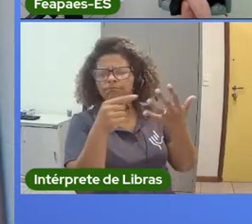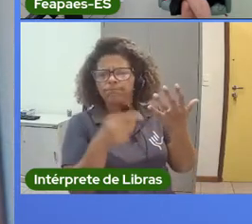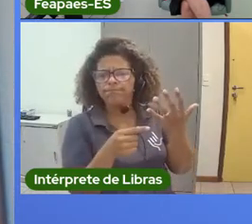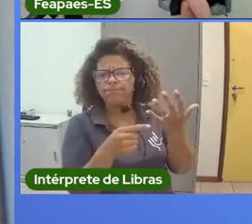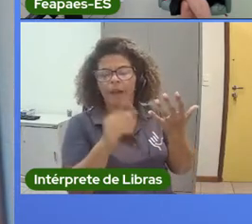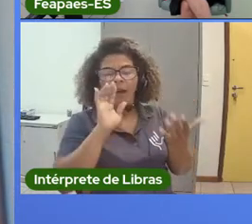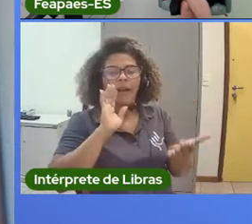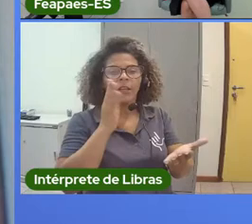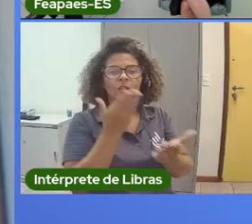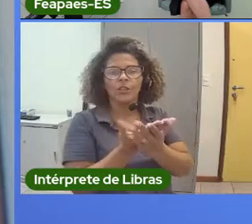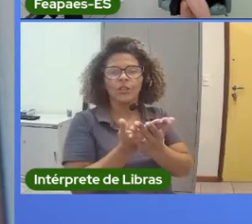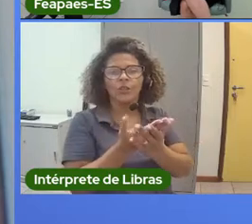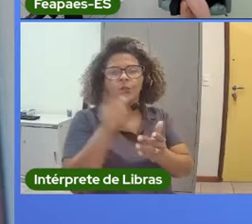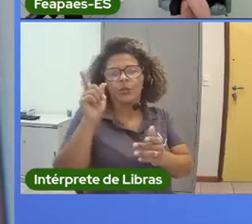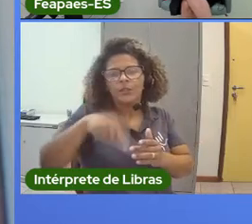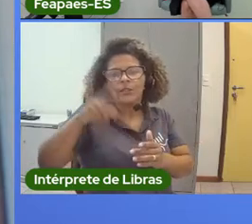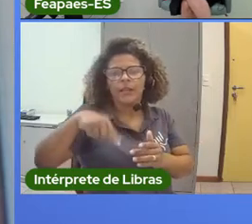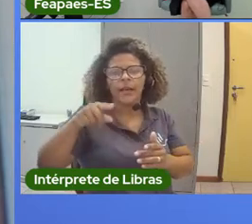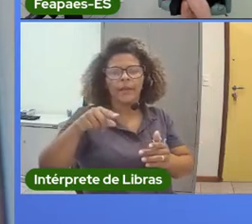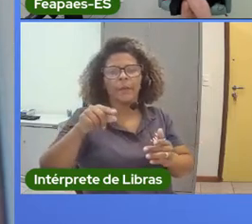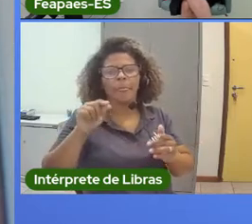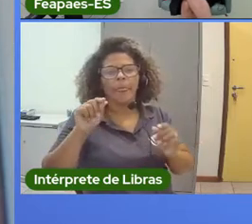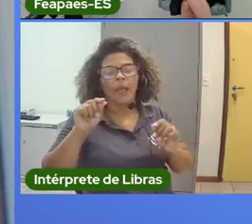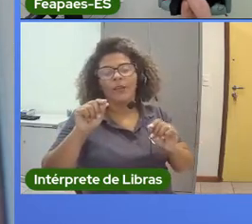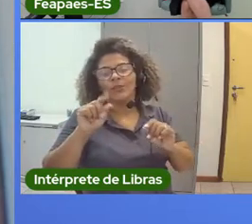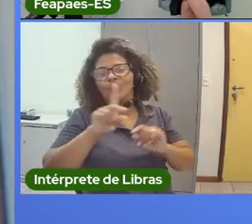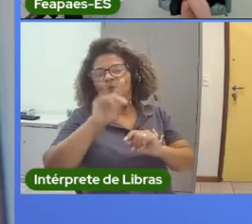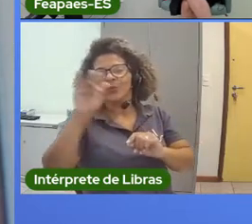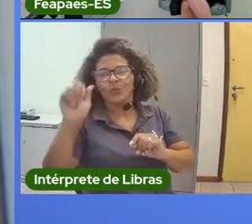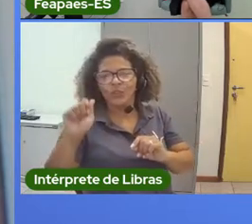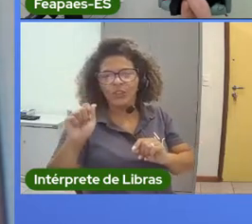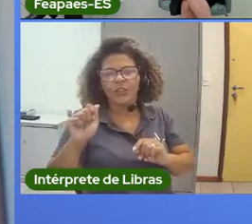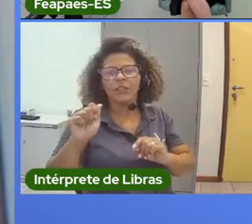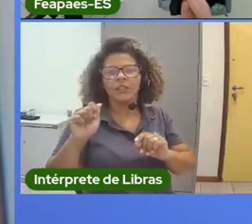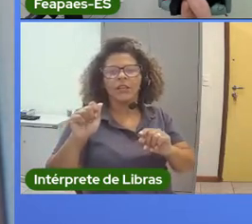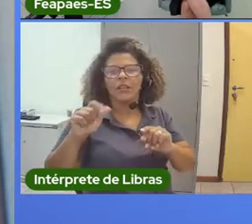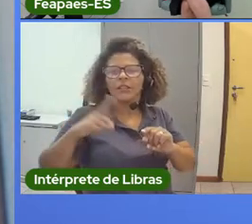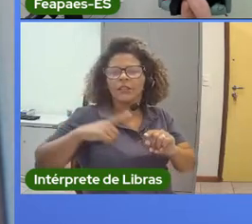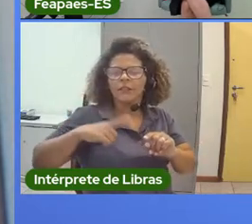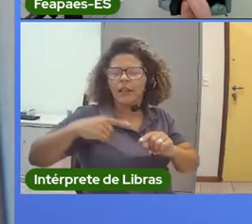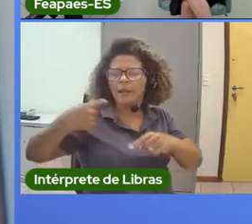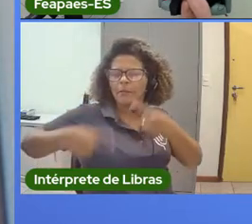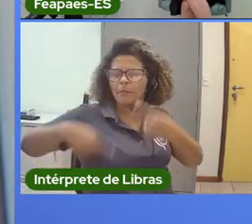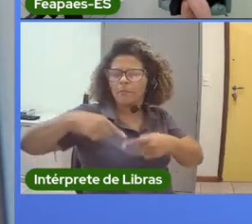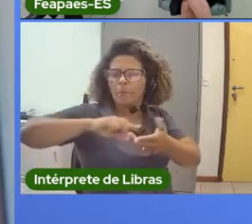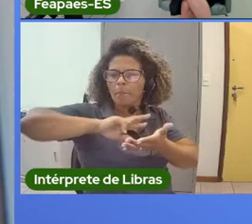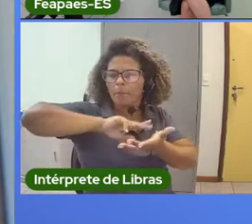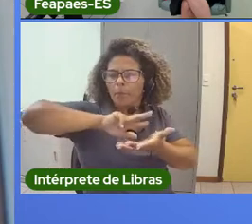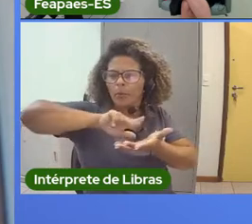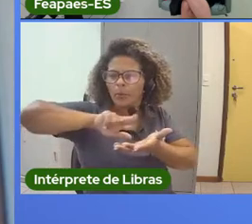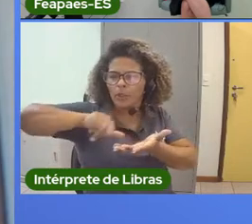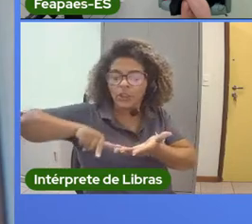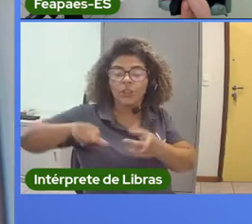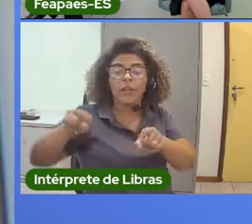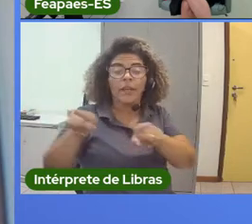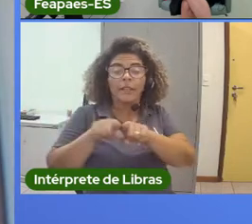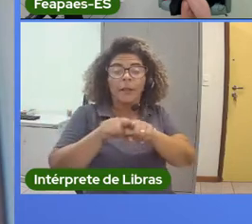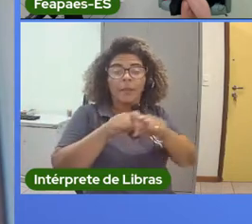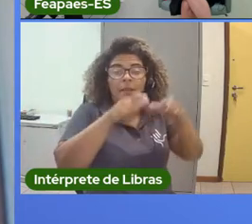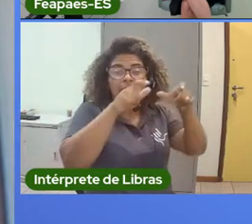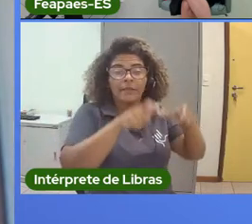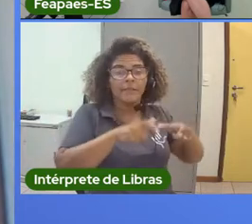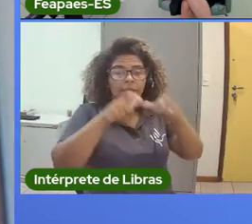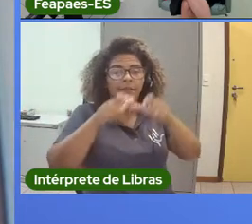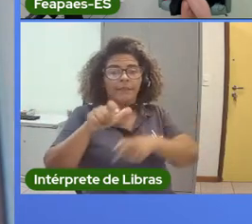da ordem aí do dia, né, de várias políticas públicas, de vários setores da sociedade como